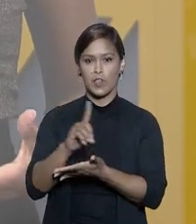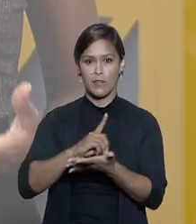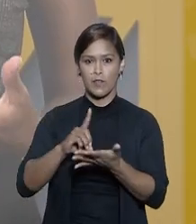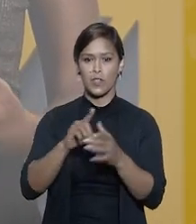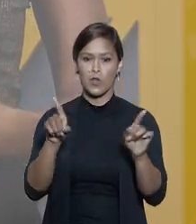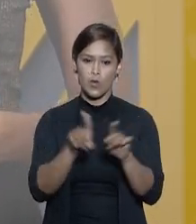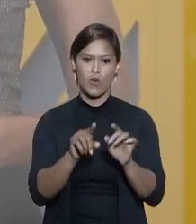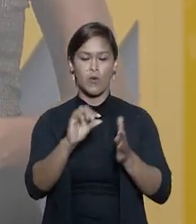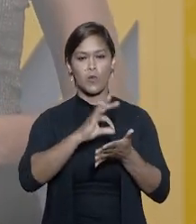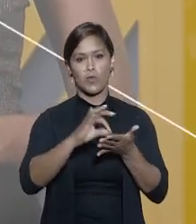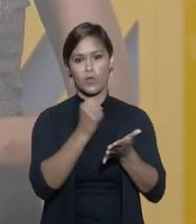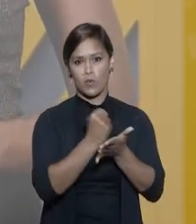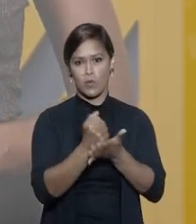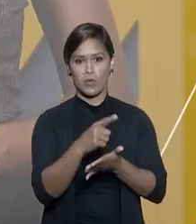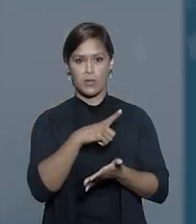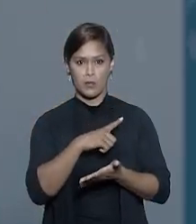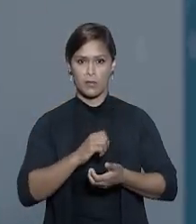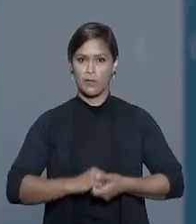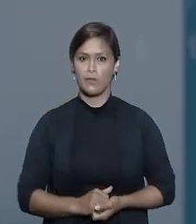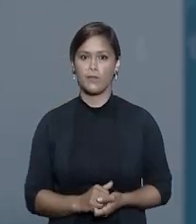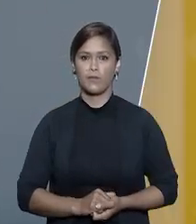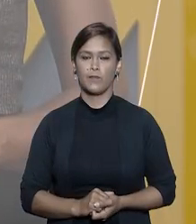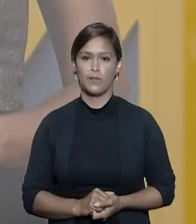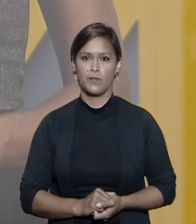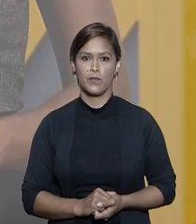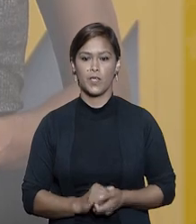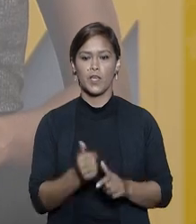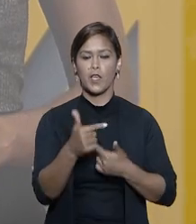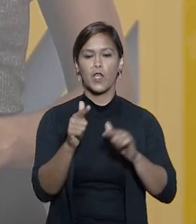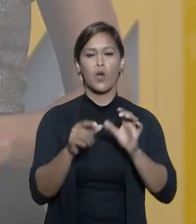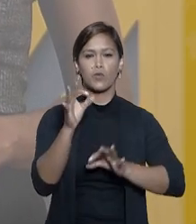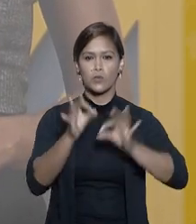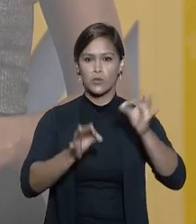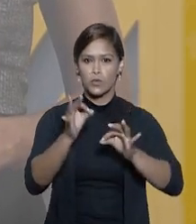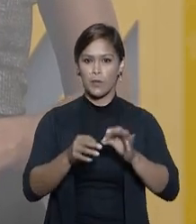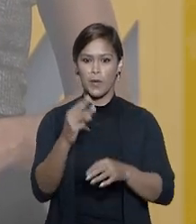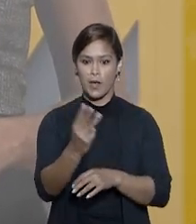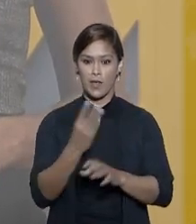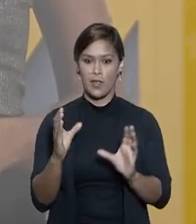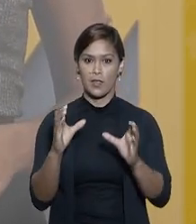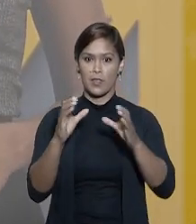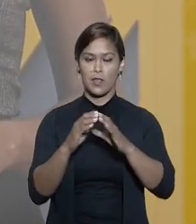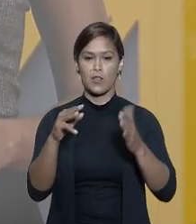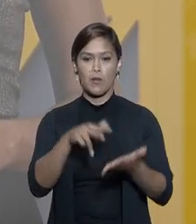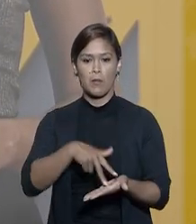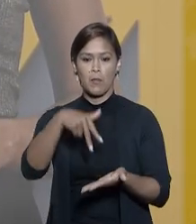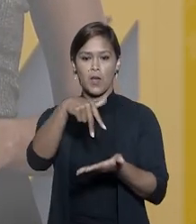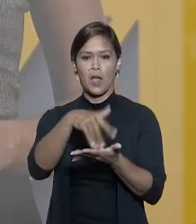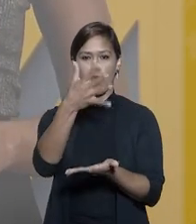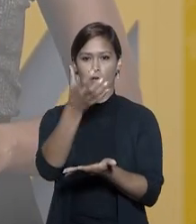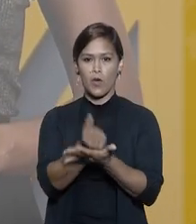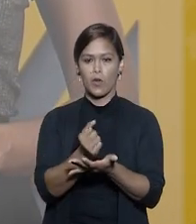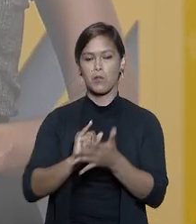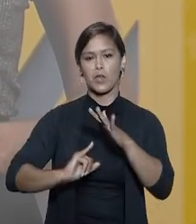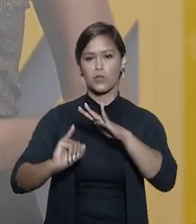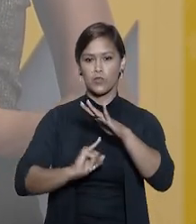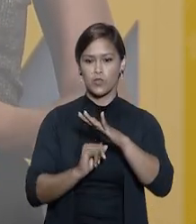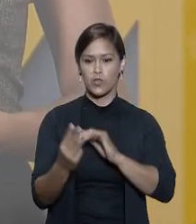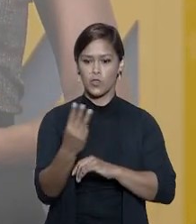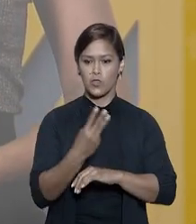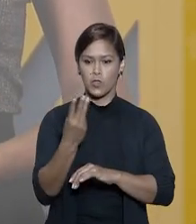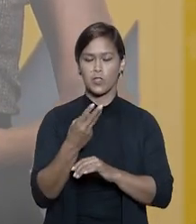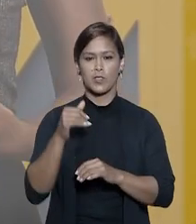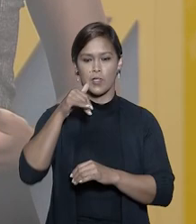vinil, como consta no contrato. Em outro julgamento, a terceira turma manteve o acolhimento institucional